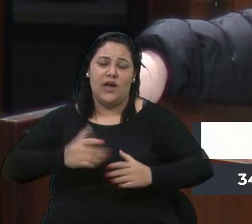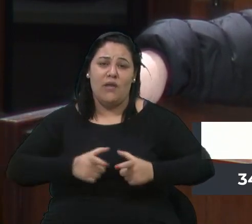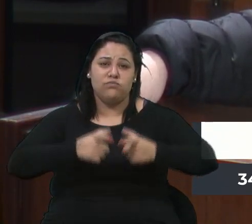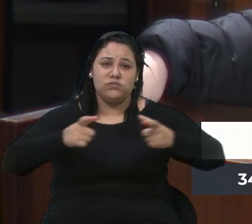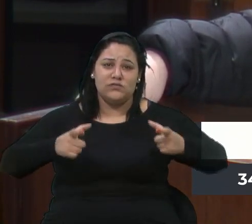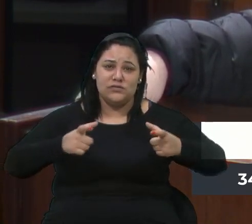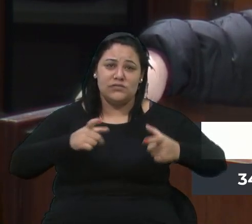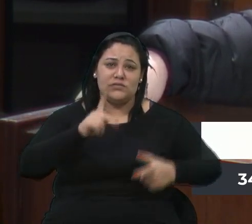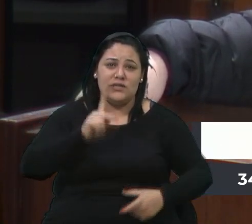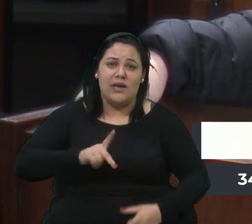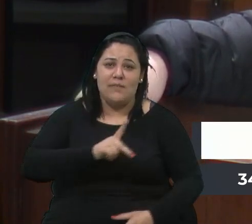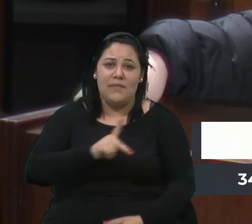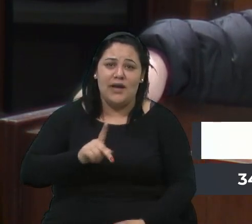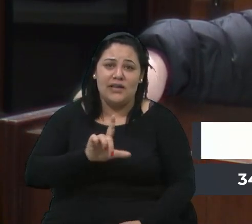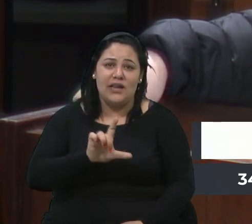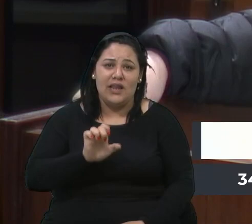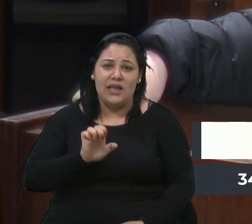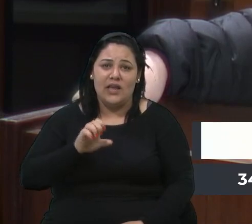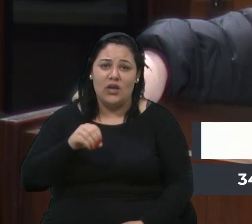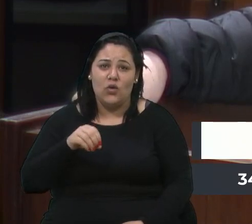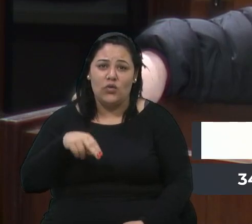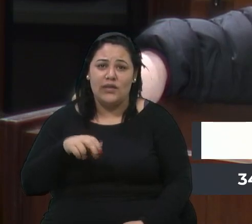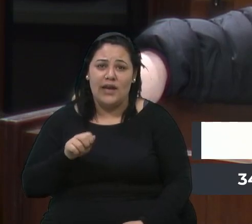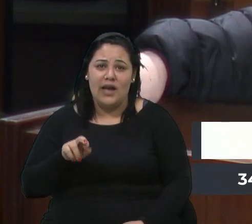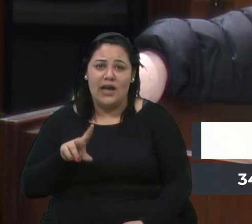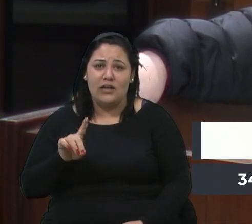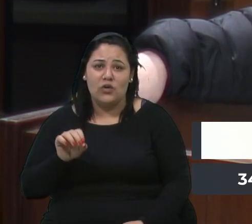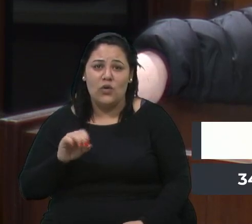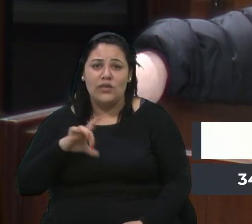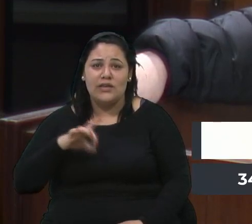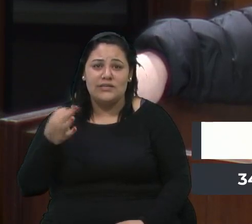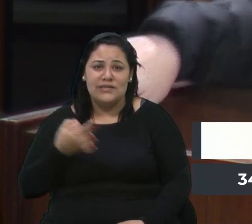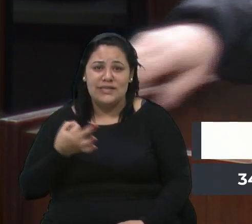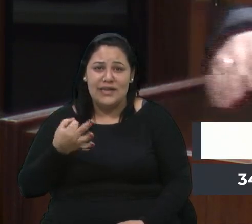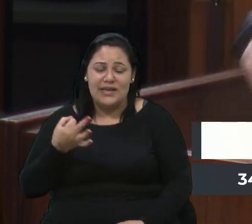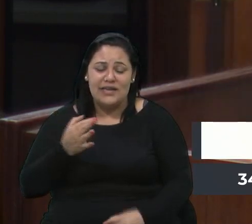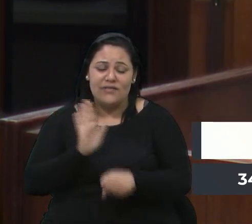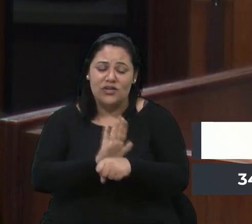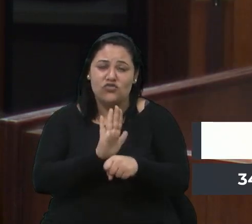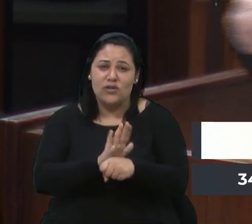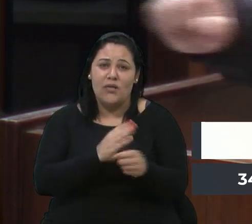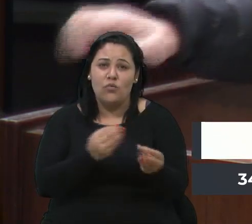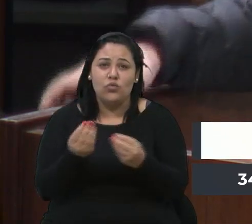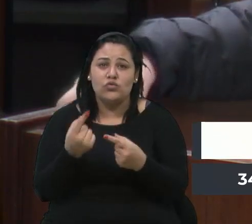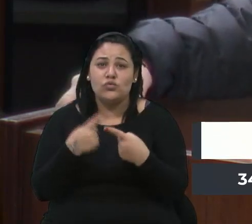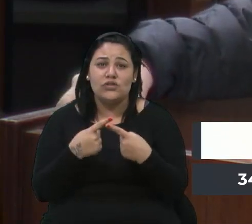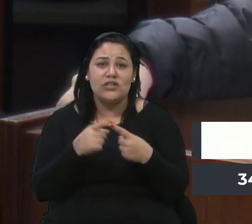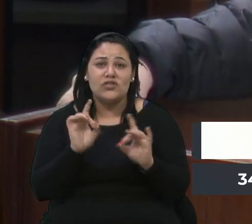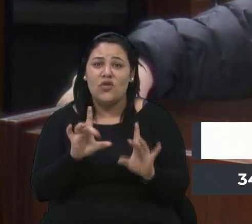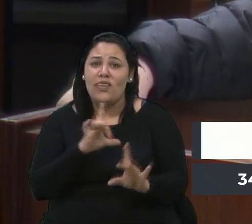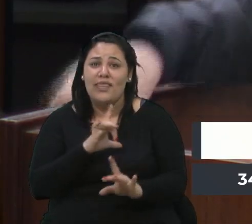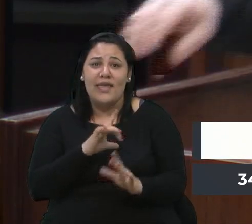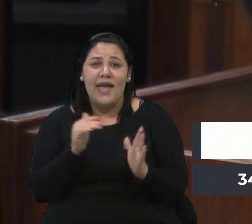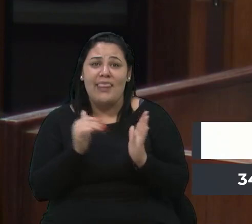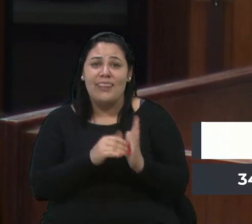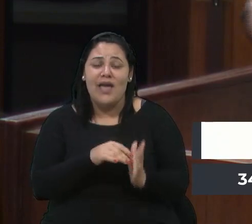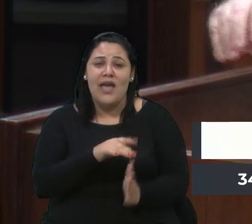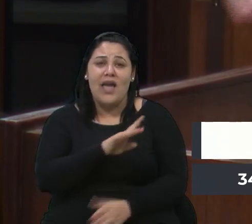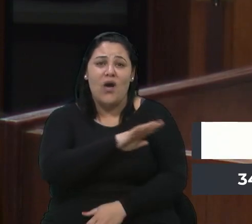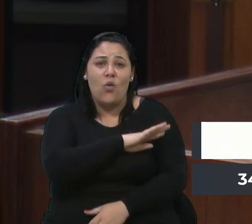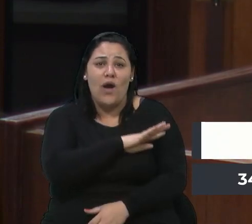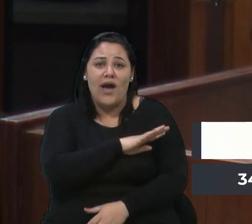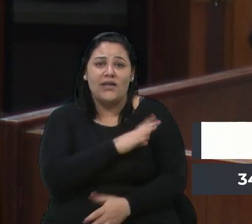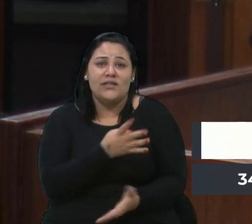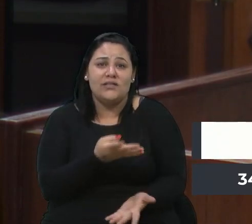tenho certeza absoluta que vai ajudar e muito, porque só tem até a 4ª série, vereador Zanquim. Só até a 4ª,